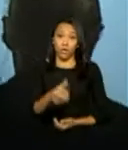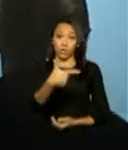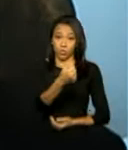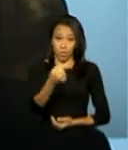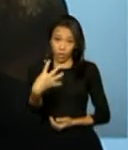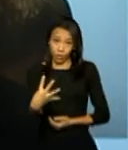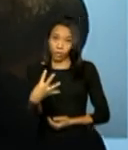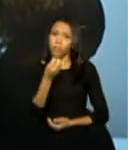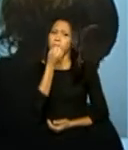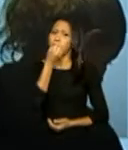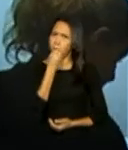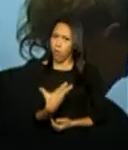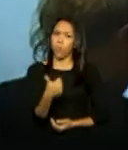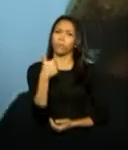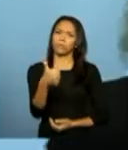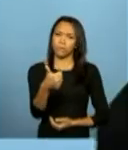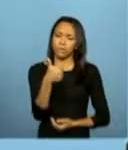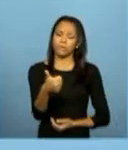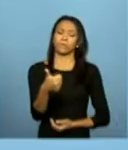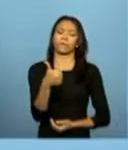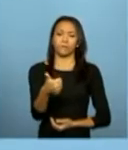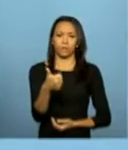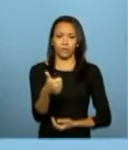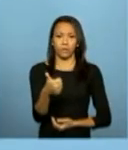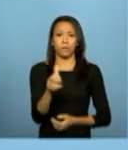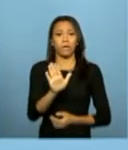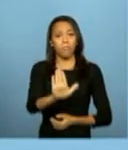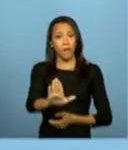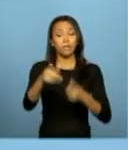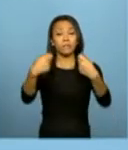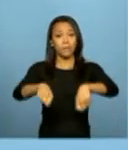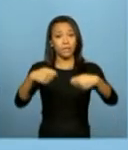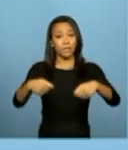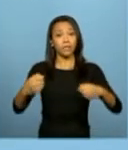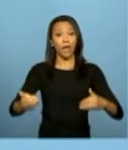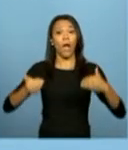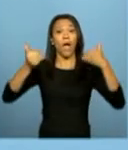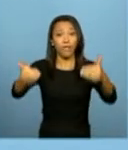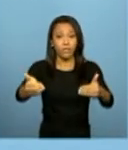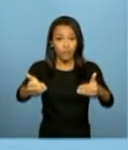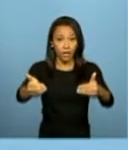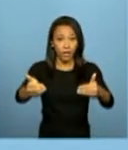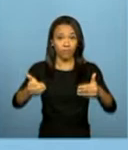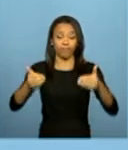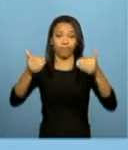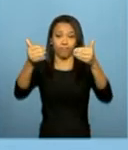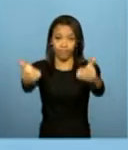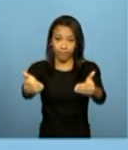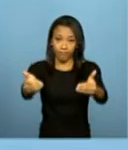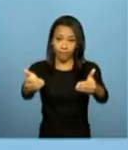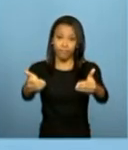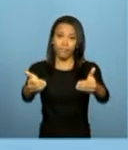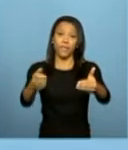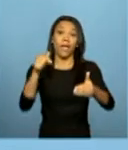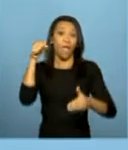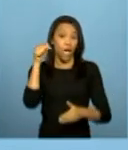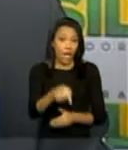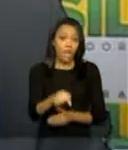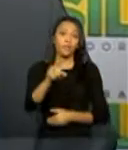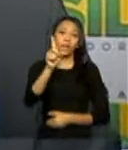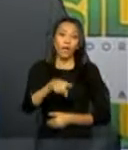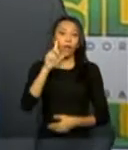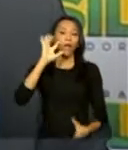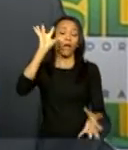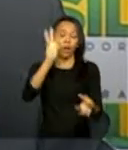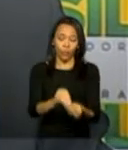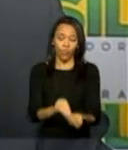foram muito bons, mas é preciso avançar ainda mais. Esta é a conclusão